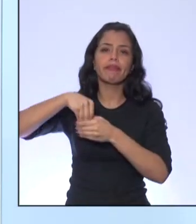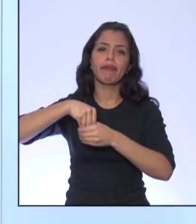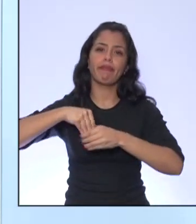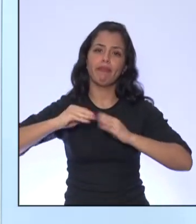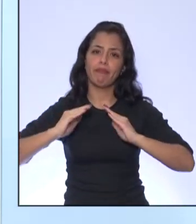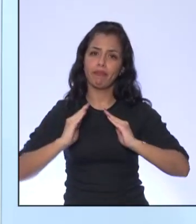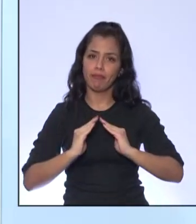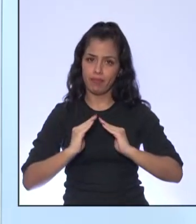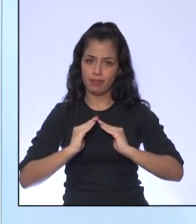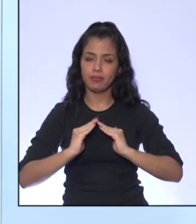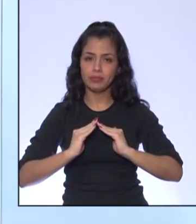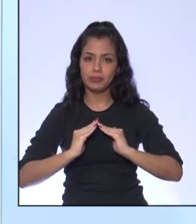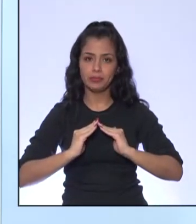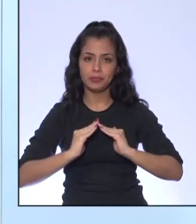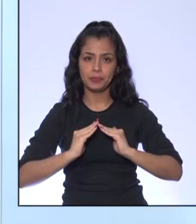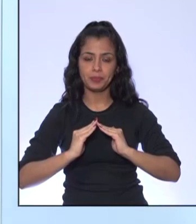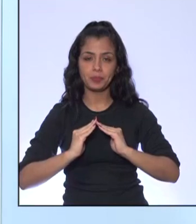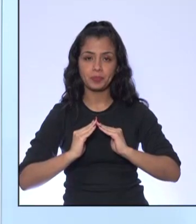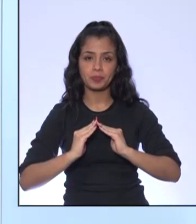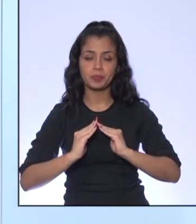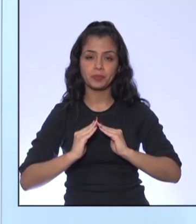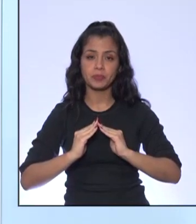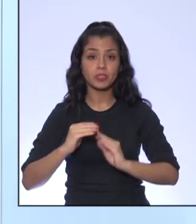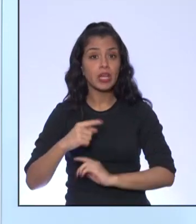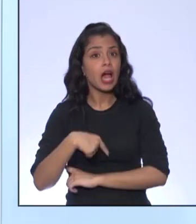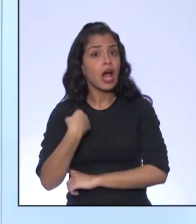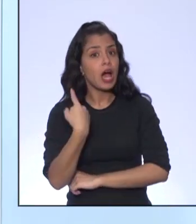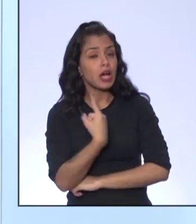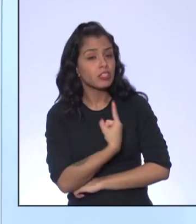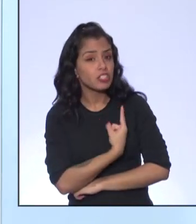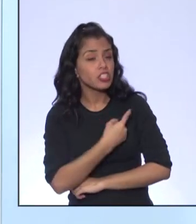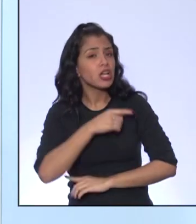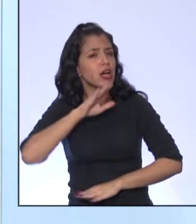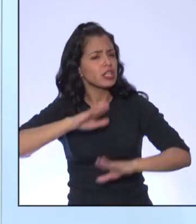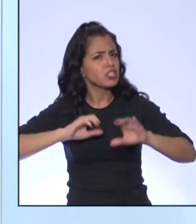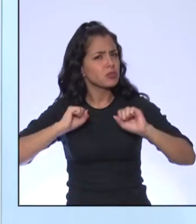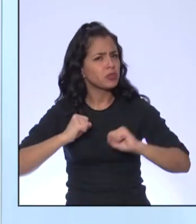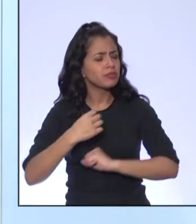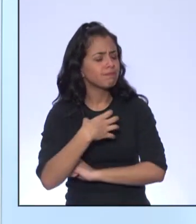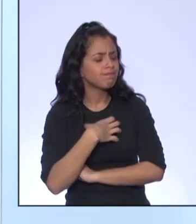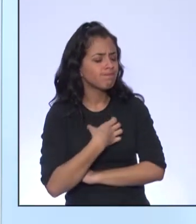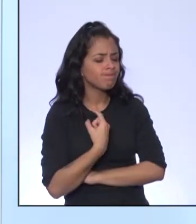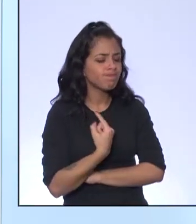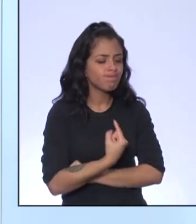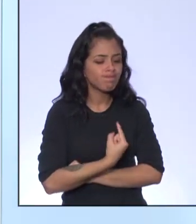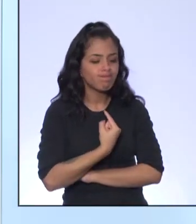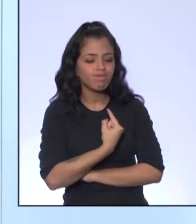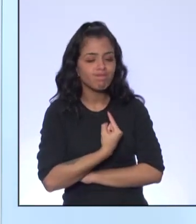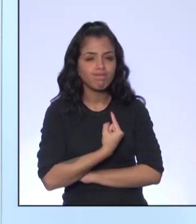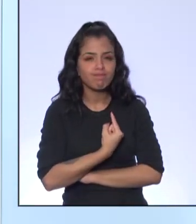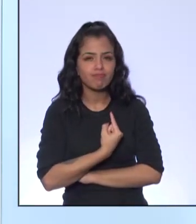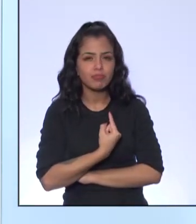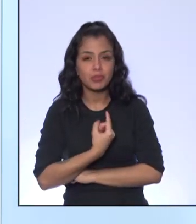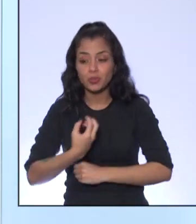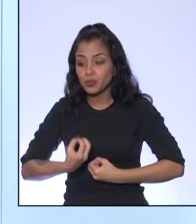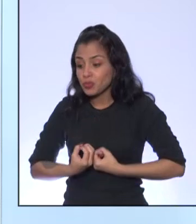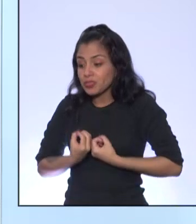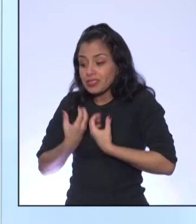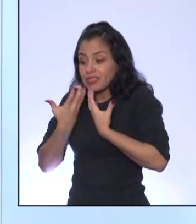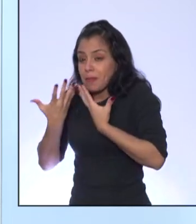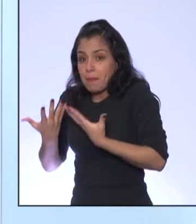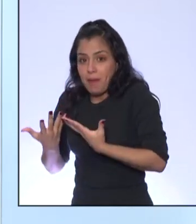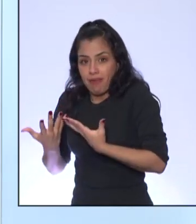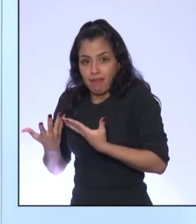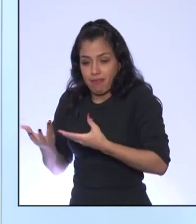casa. Nós podemos nos sentir sozinhos, nós podemos não conversar tanto com essas